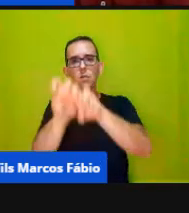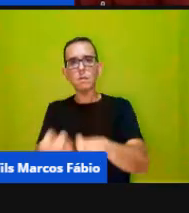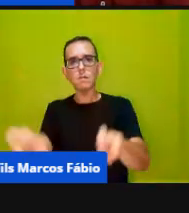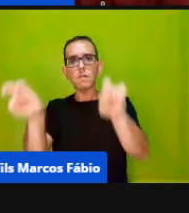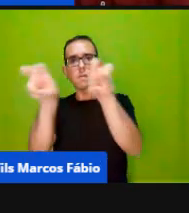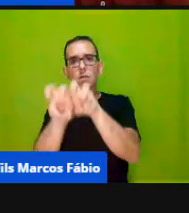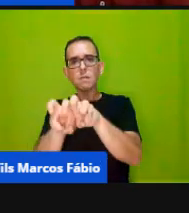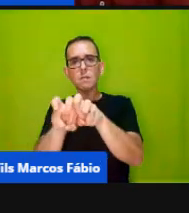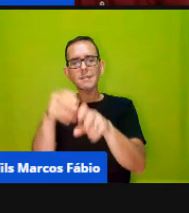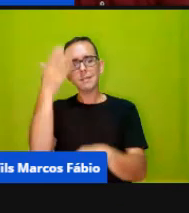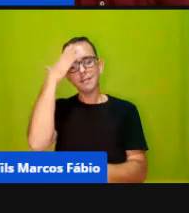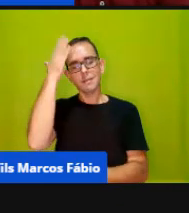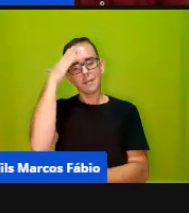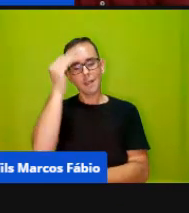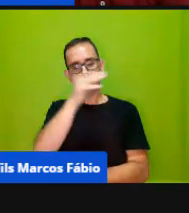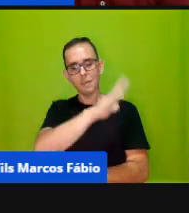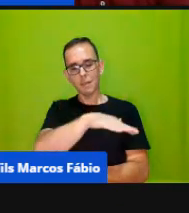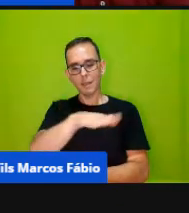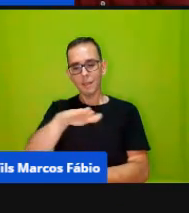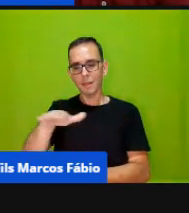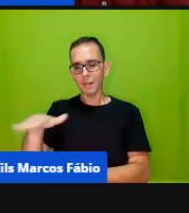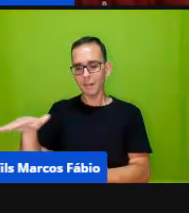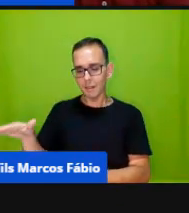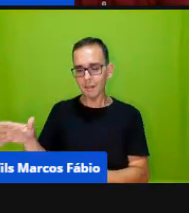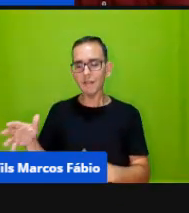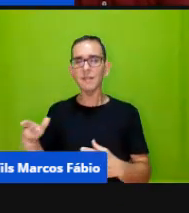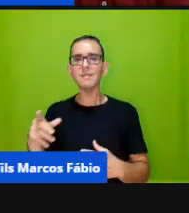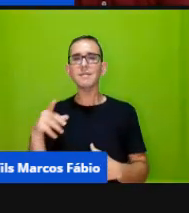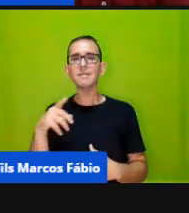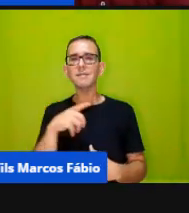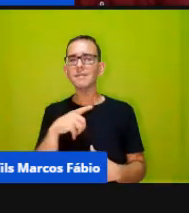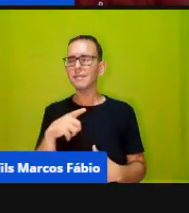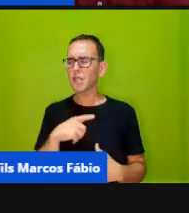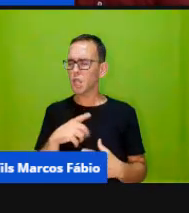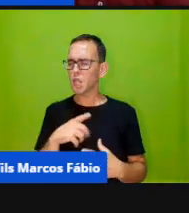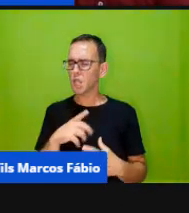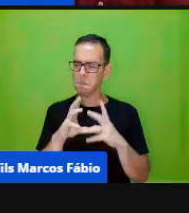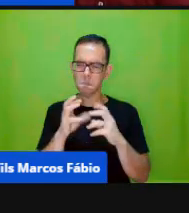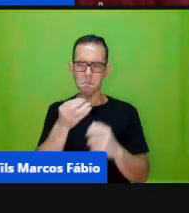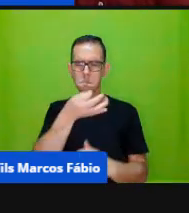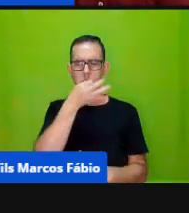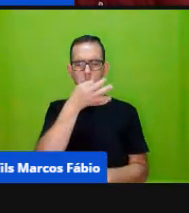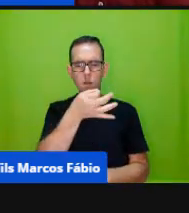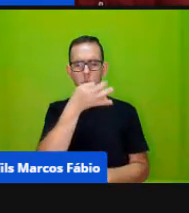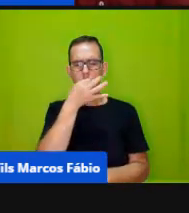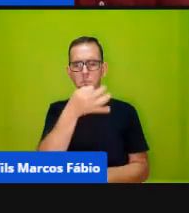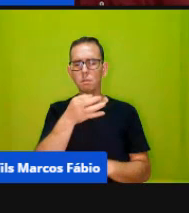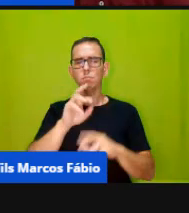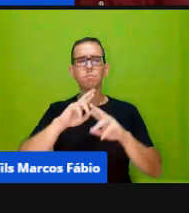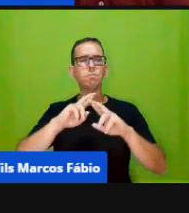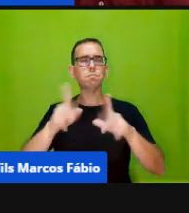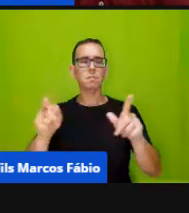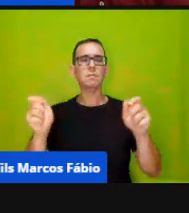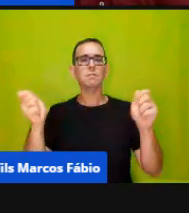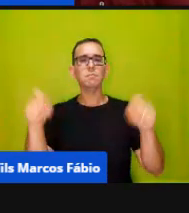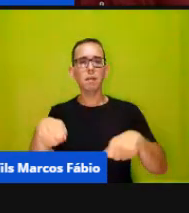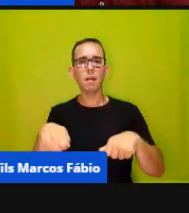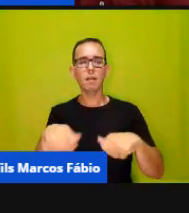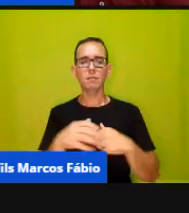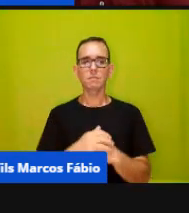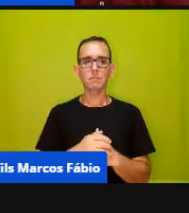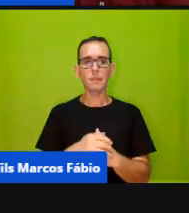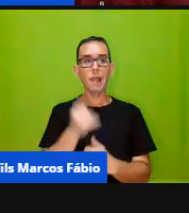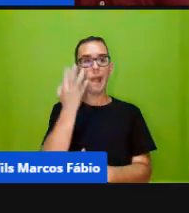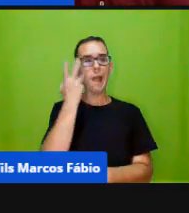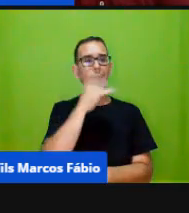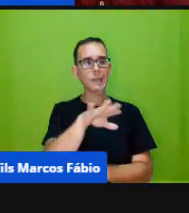que as crianças, né, têm muitas opções de lazer. As crianças hoje preferem ir no